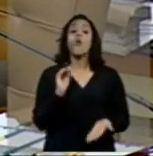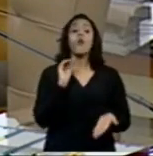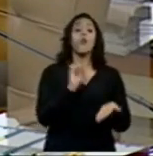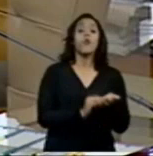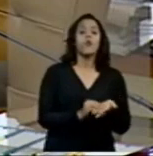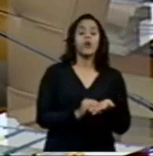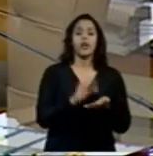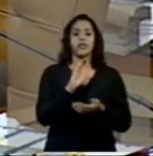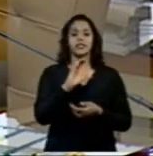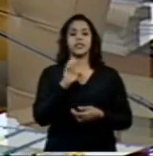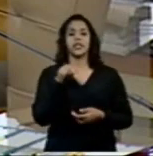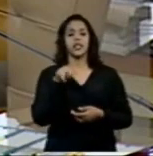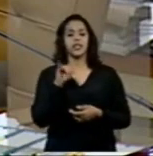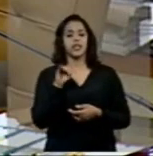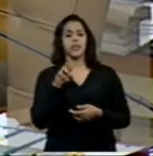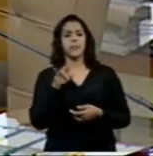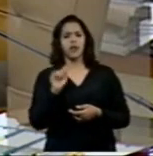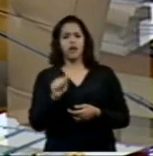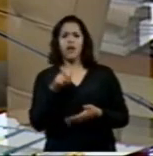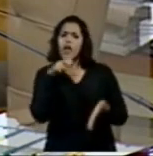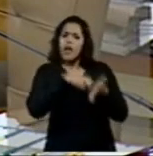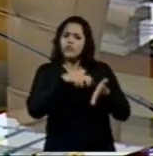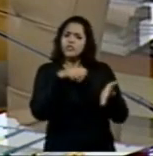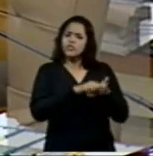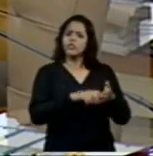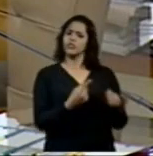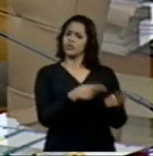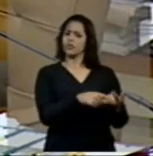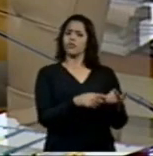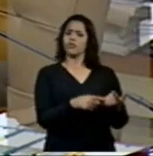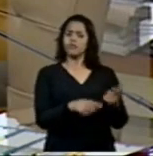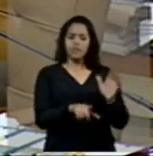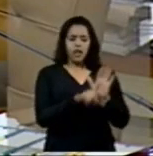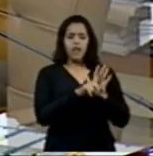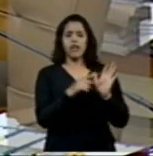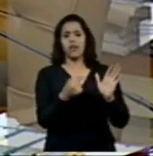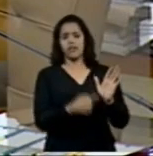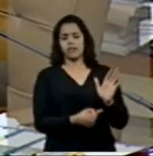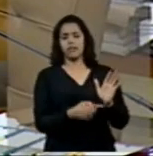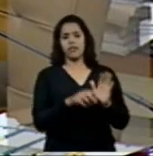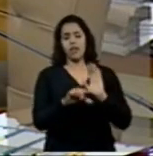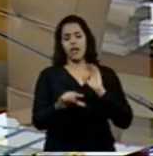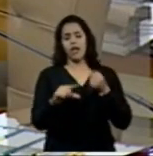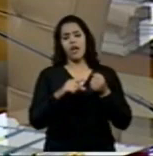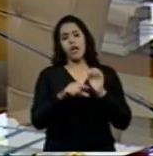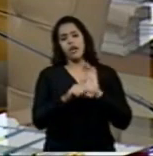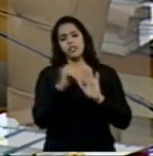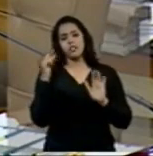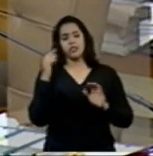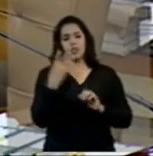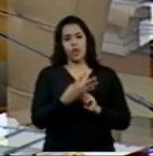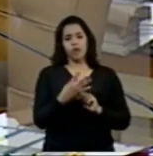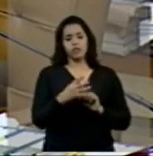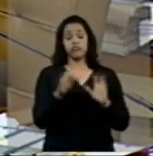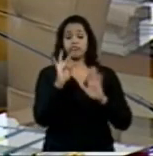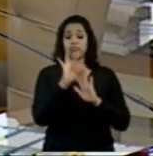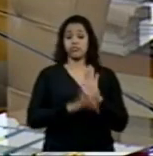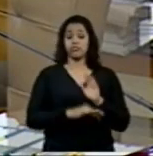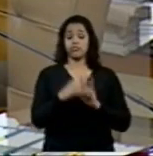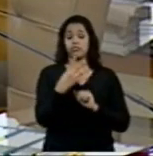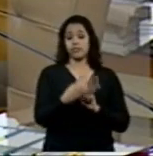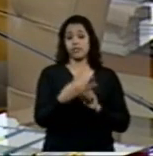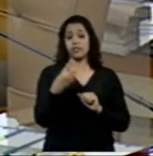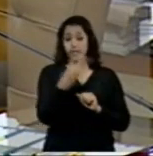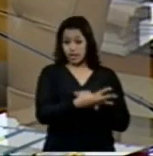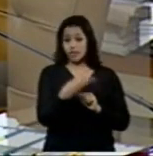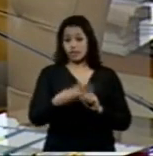à Cenibra o quê? Responsabilidade subsidiária nos termos do inciso 4 da súmula 331, assentando